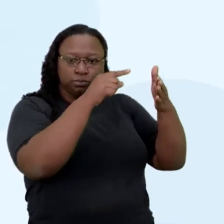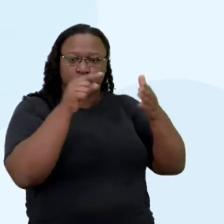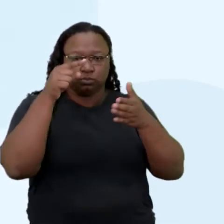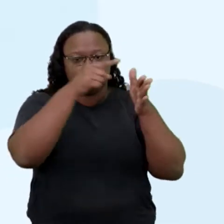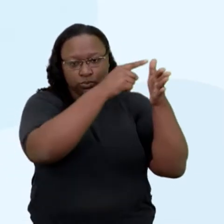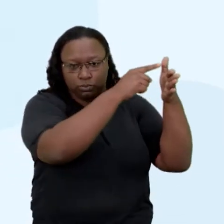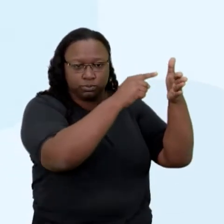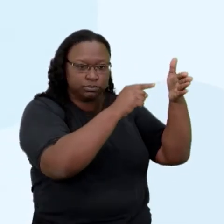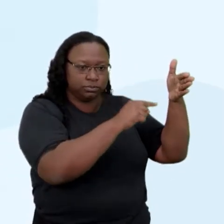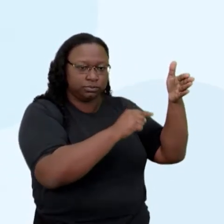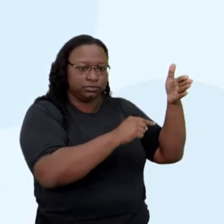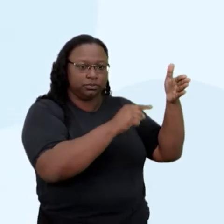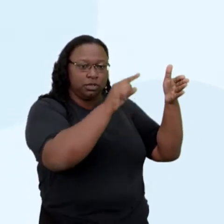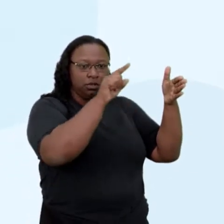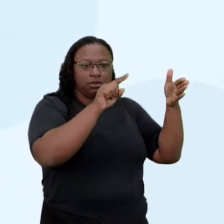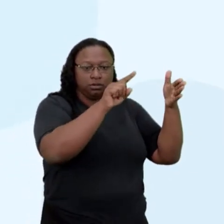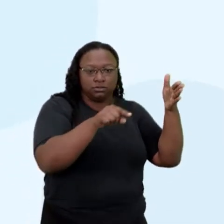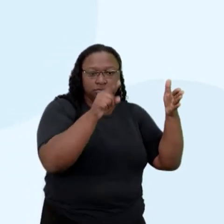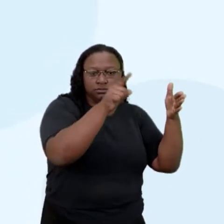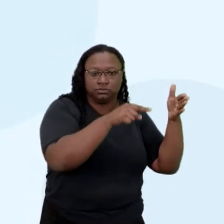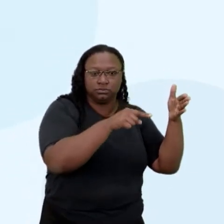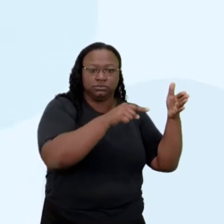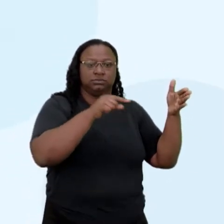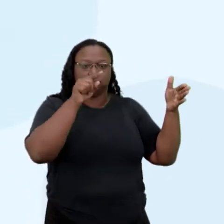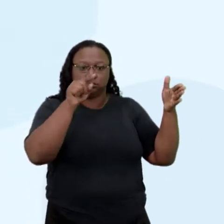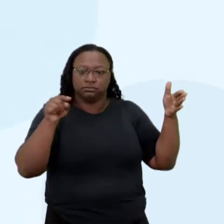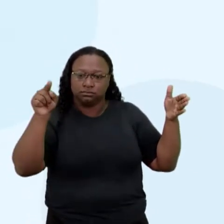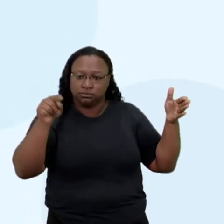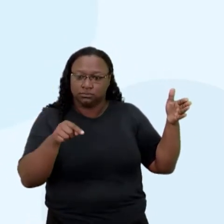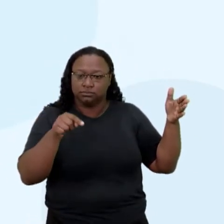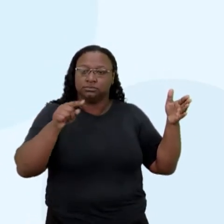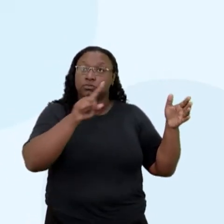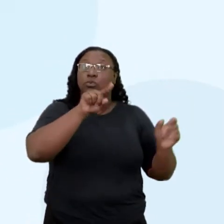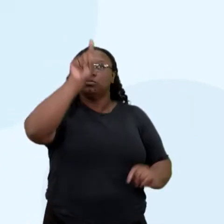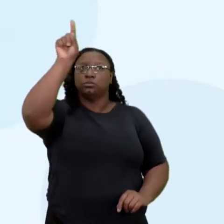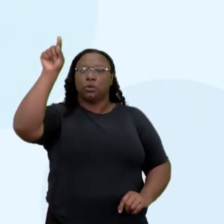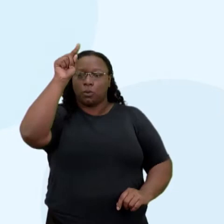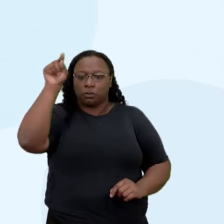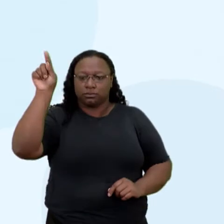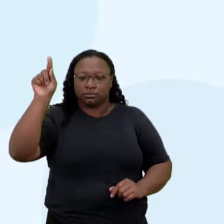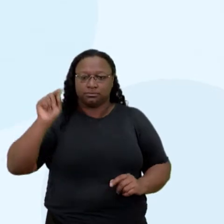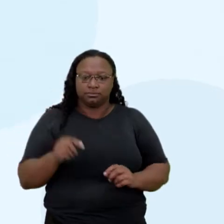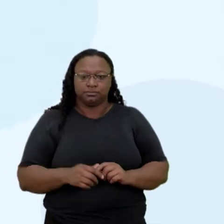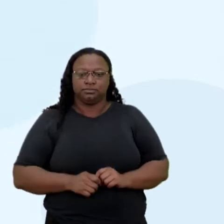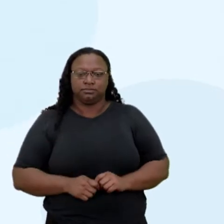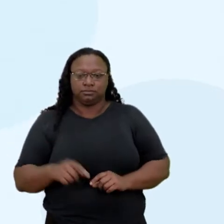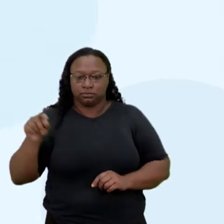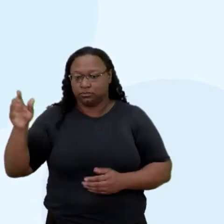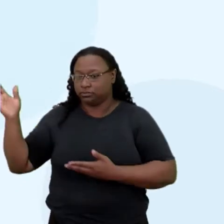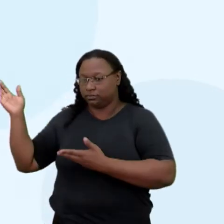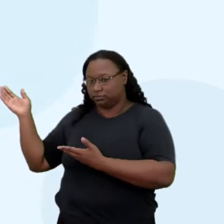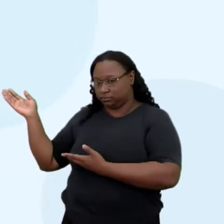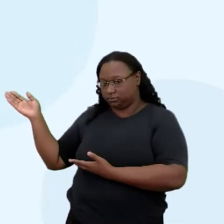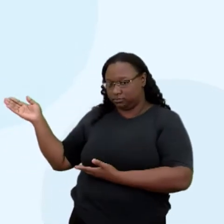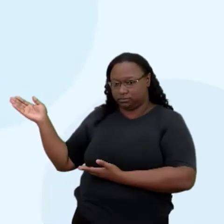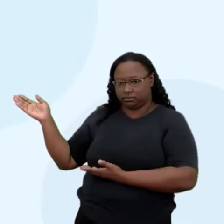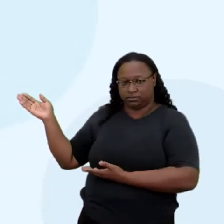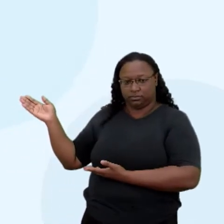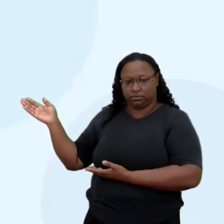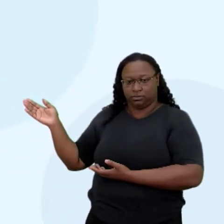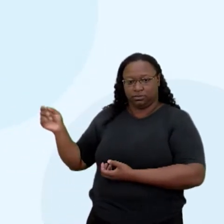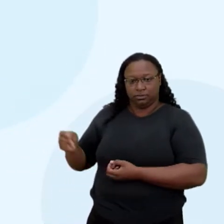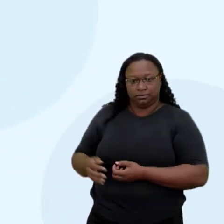xi, e elevar ao quadrado. Então já está prontinho aqui para vocês, né? Da mesma forma, elevaremos o y ao